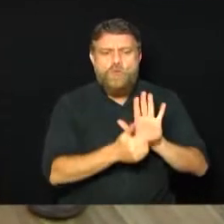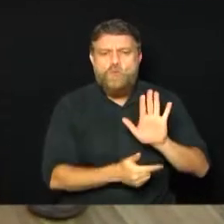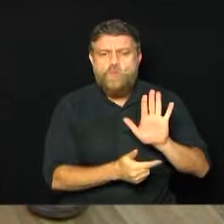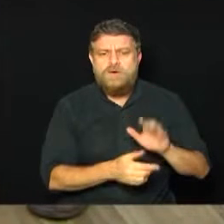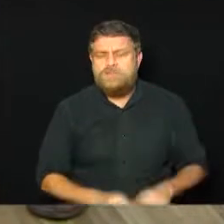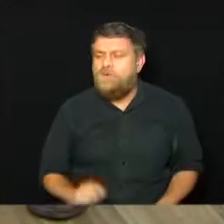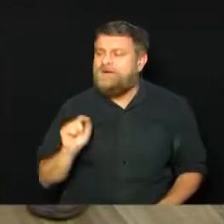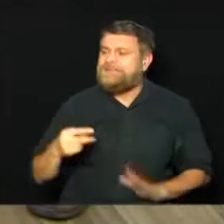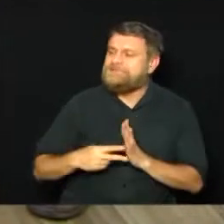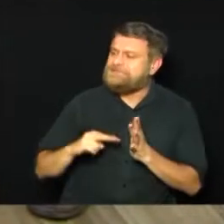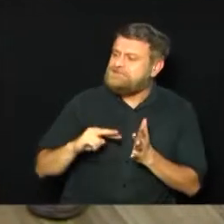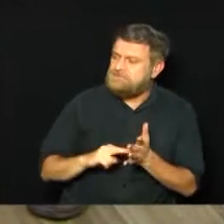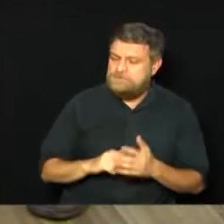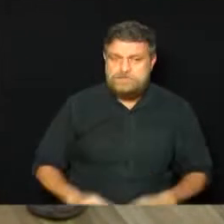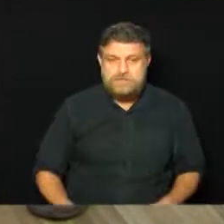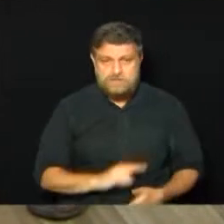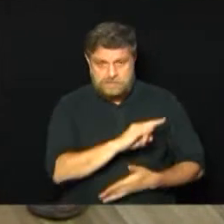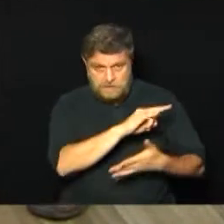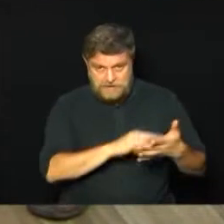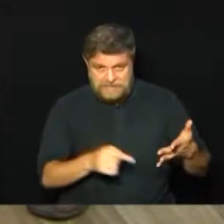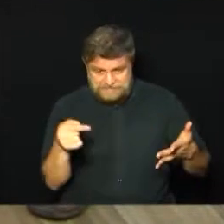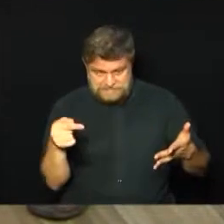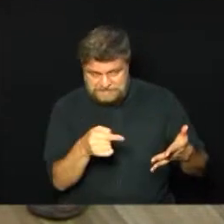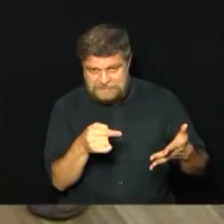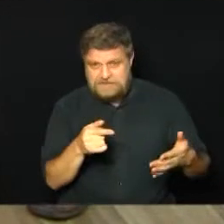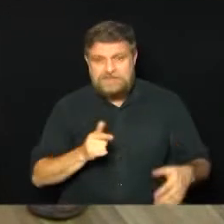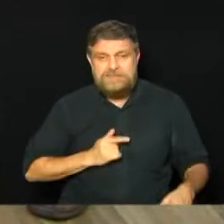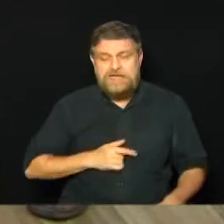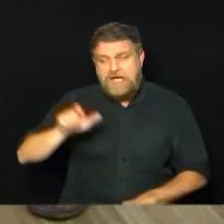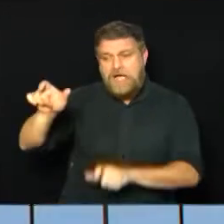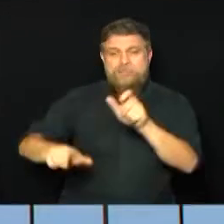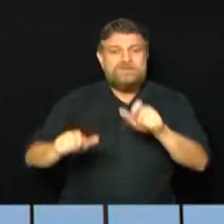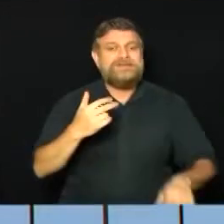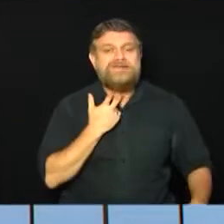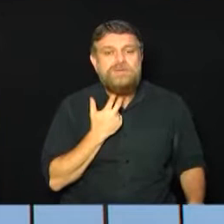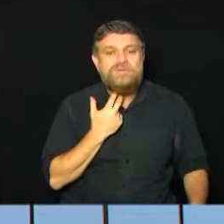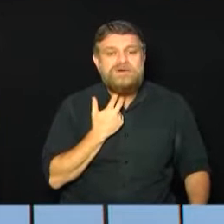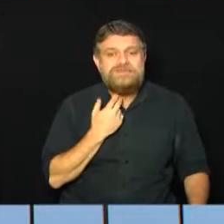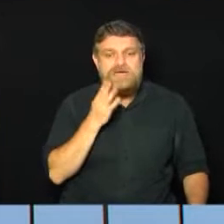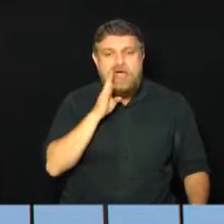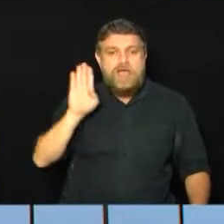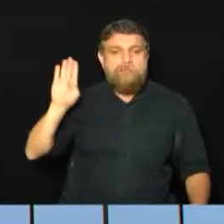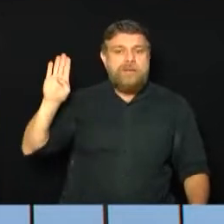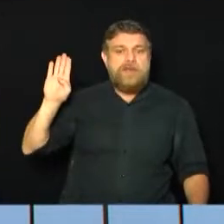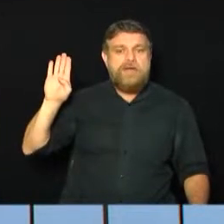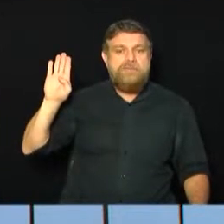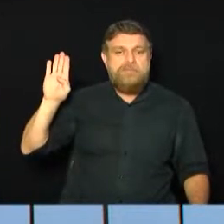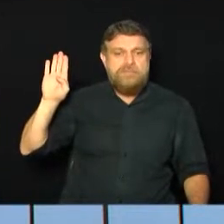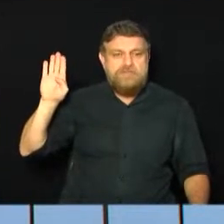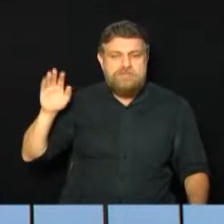A lei da ficha limpa hoje, ela impede muitas pessoas de concorrerem a cargos eletivos,